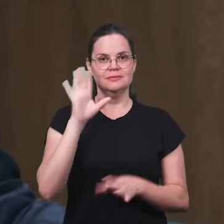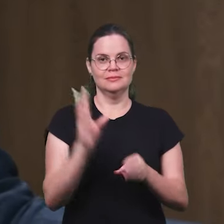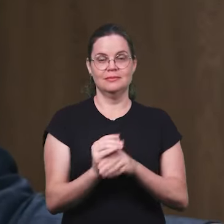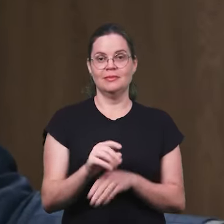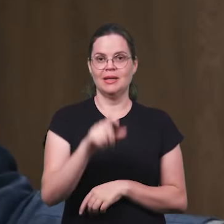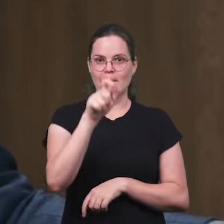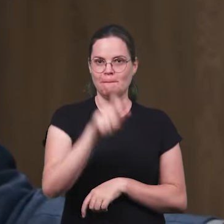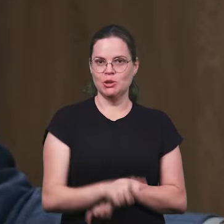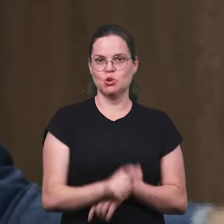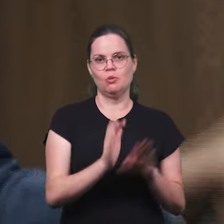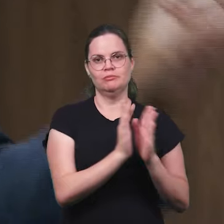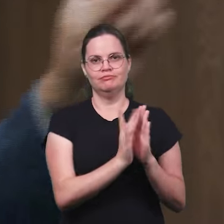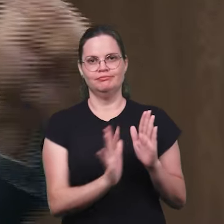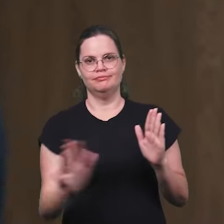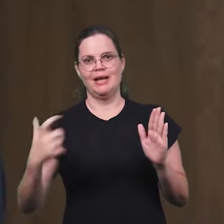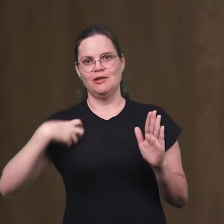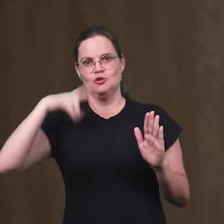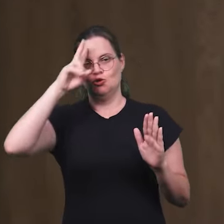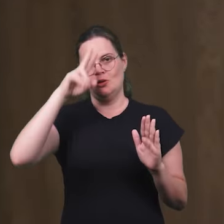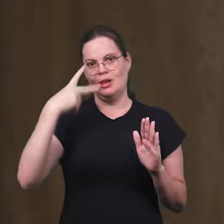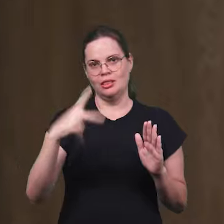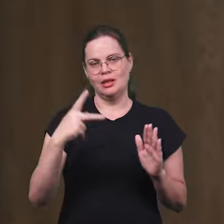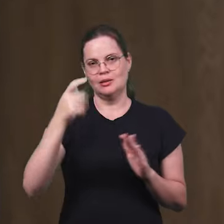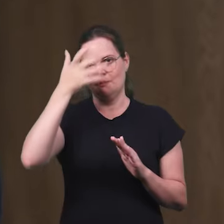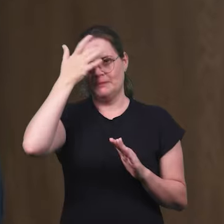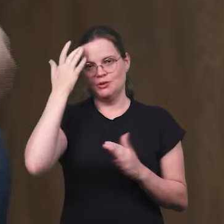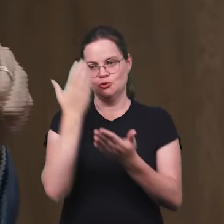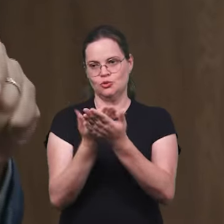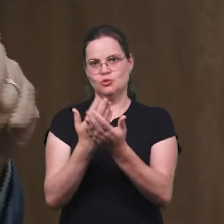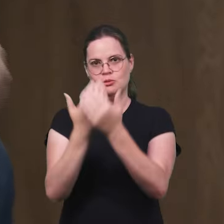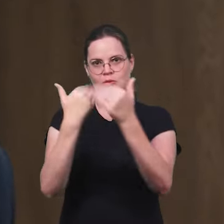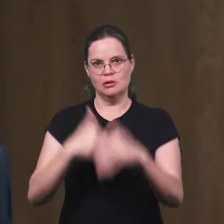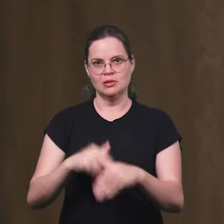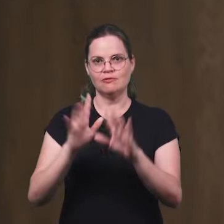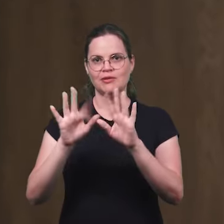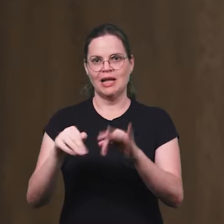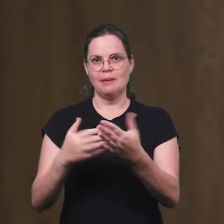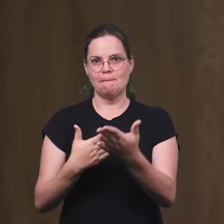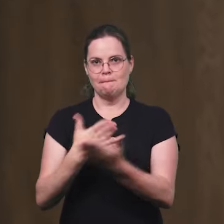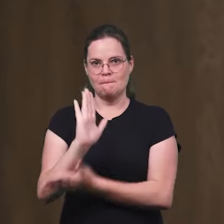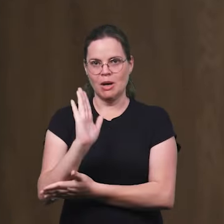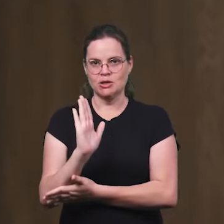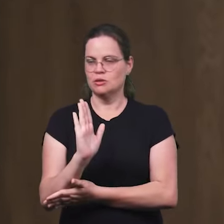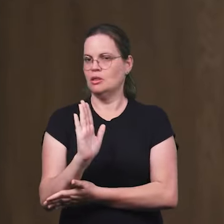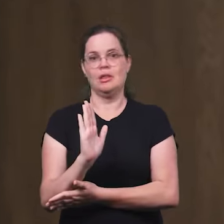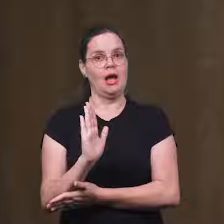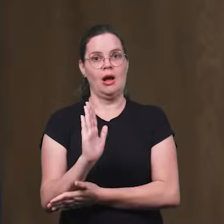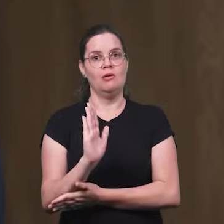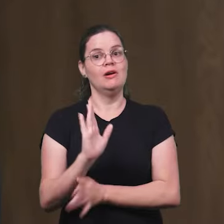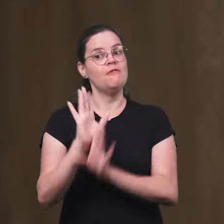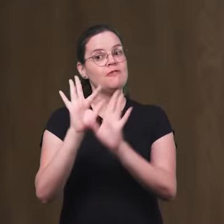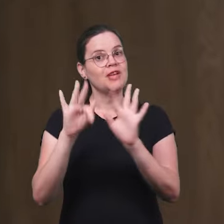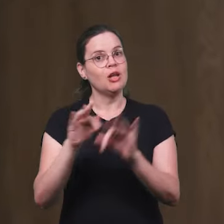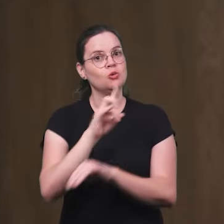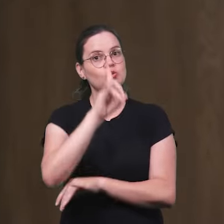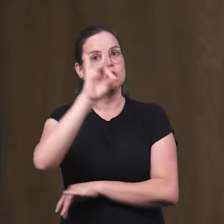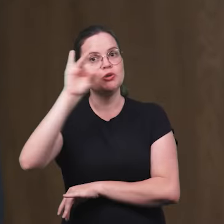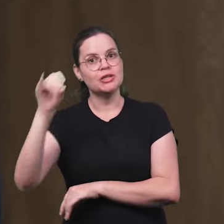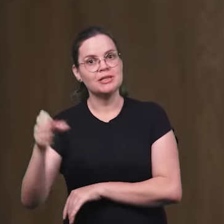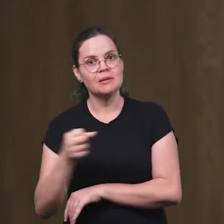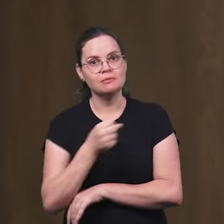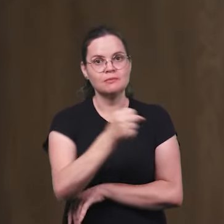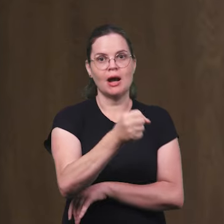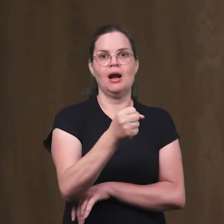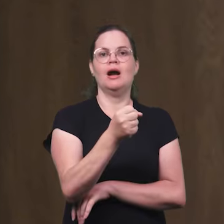termina com a aprovação. Ela termina, sabe o quê? Quando você toma posse no seu cargo. Porque pode demorar um tempinho,